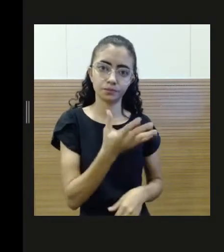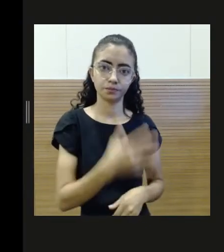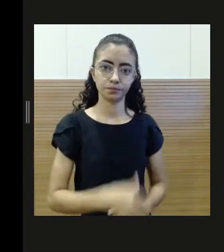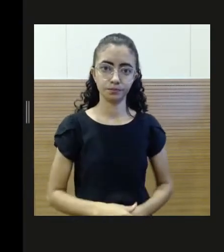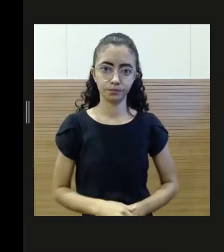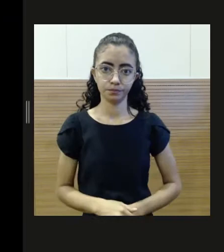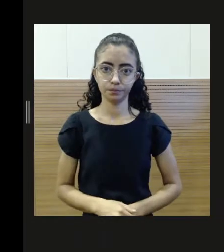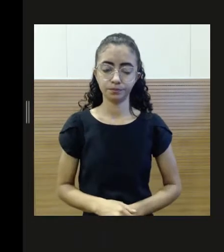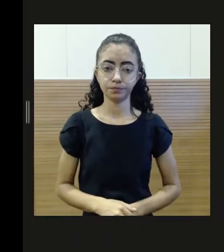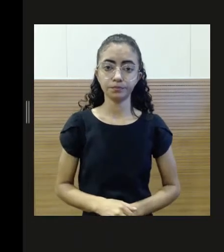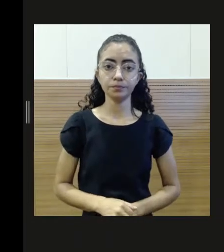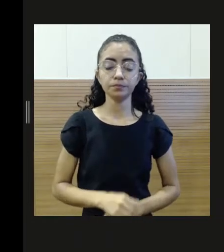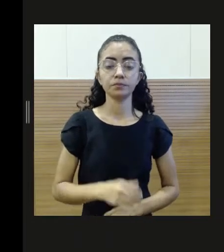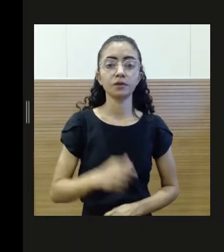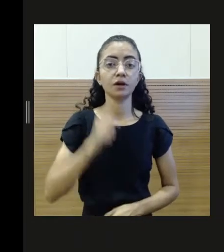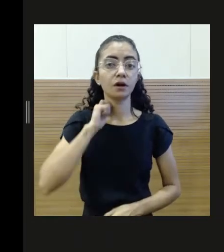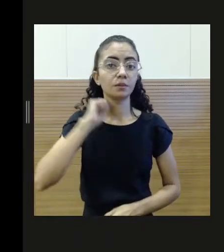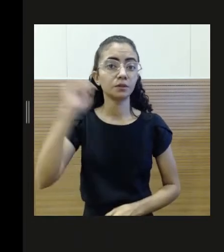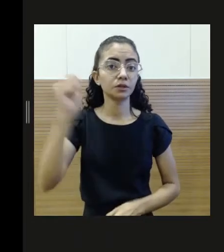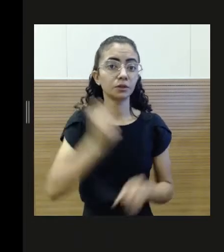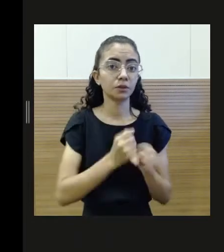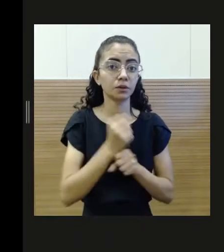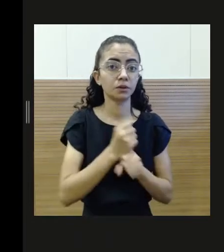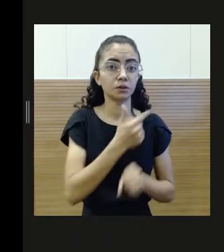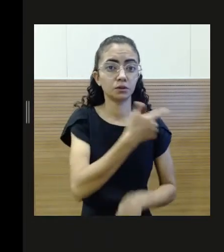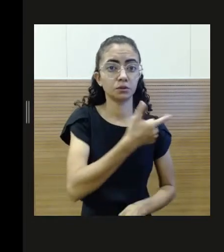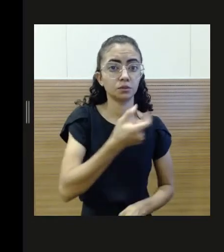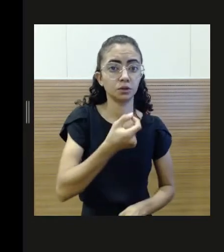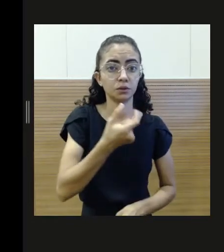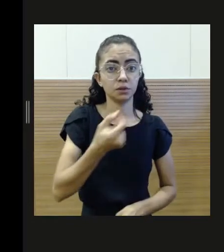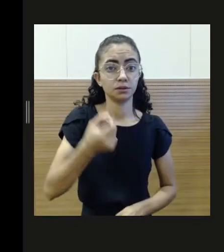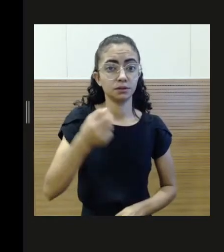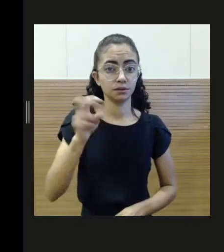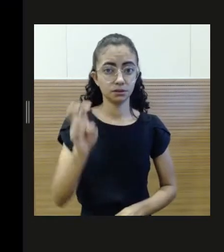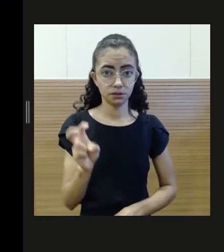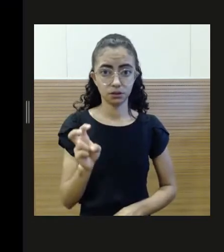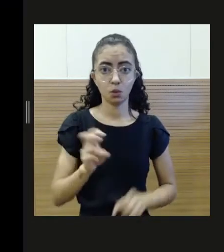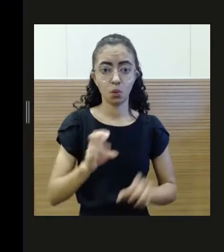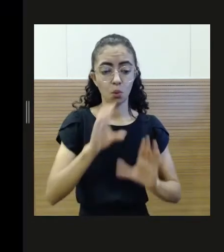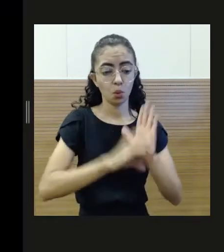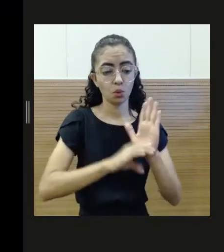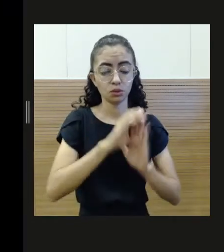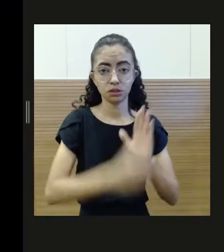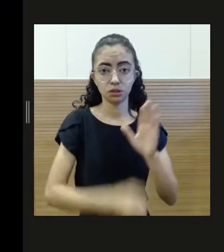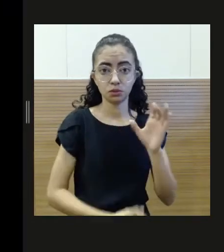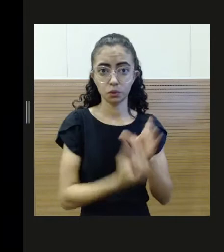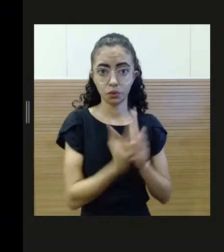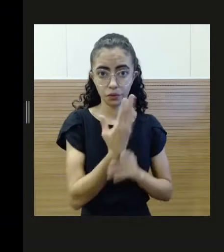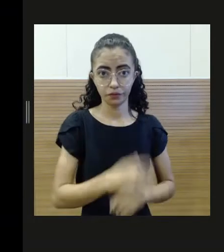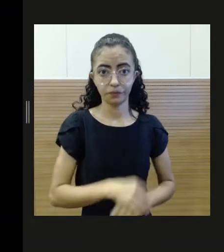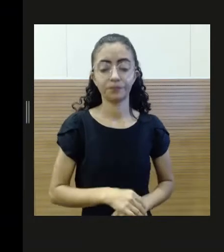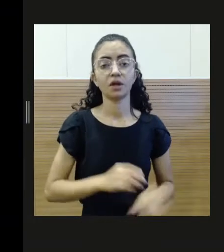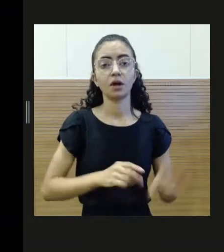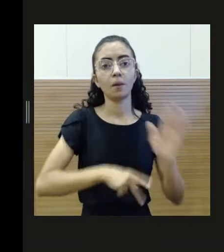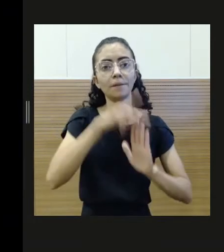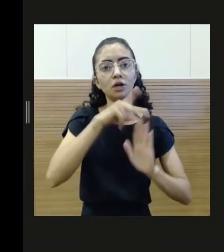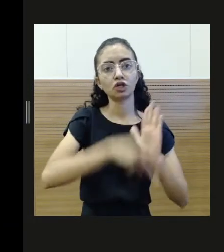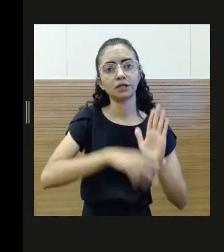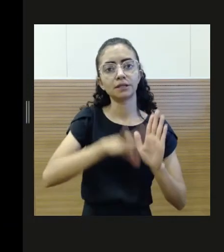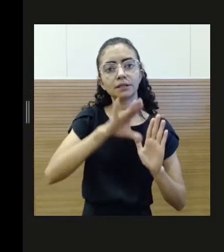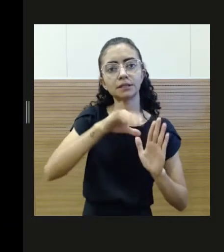Em abril de 2005, um novo conceito de nutrição foi feito pelo projeto da Ciência da Nova